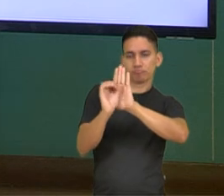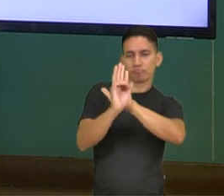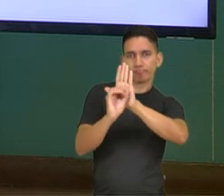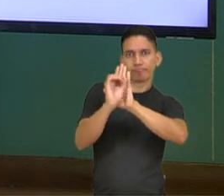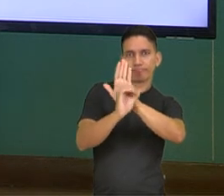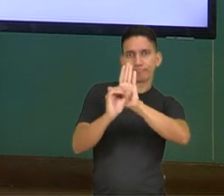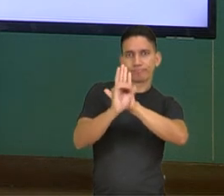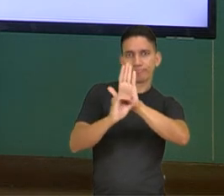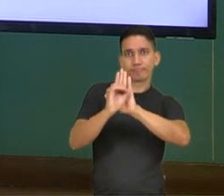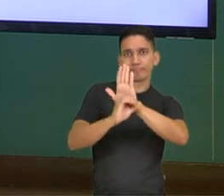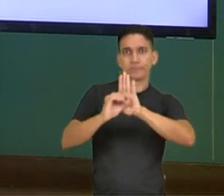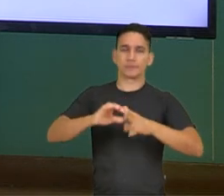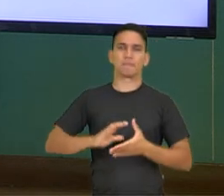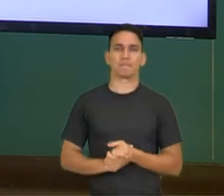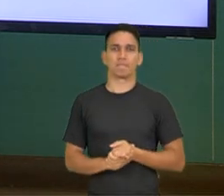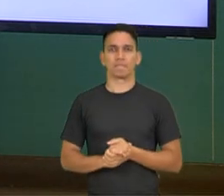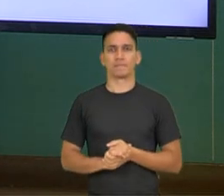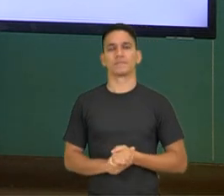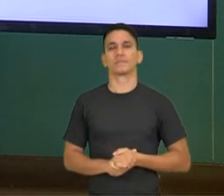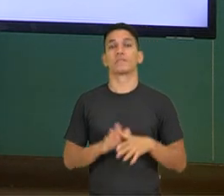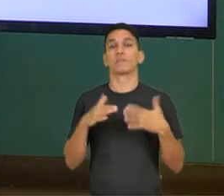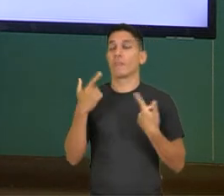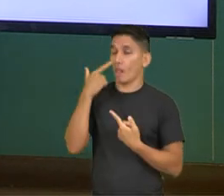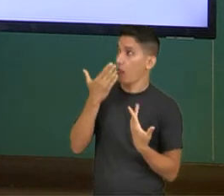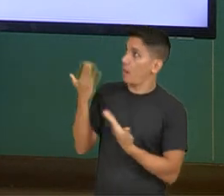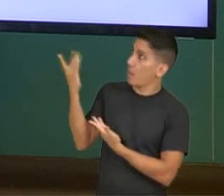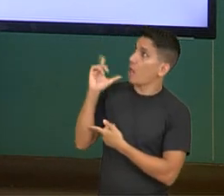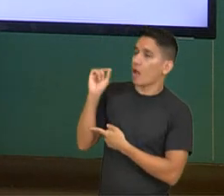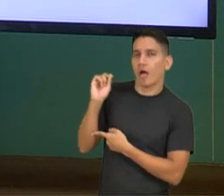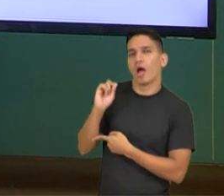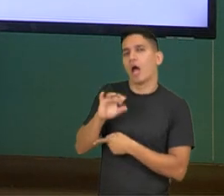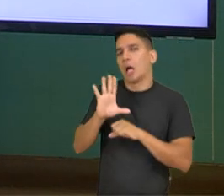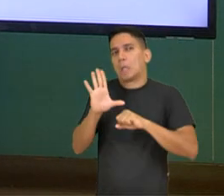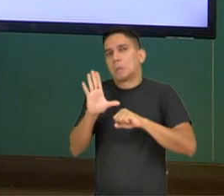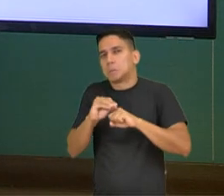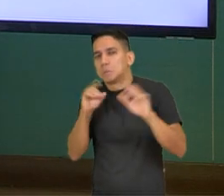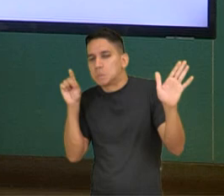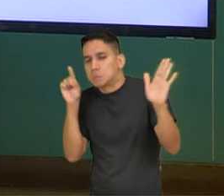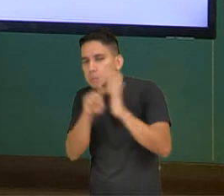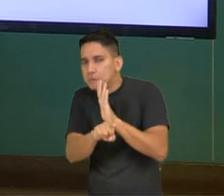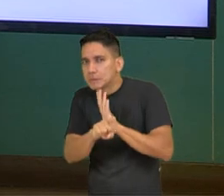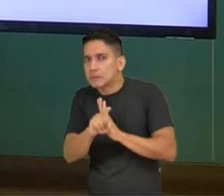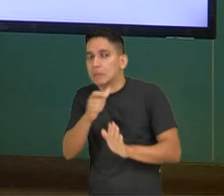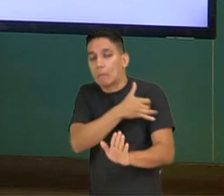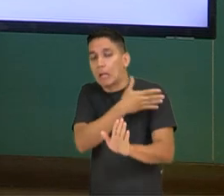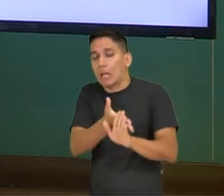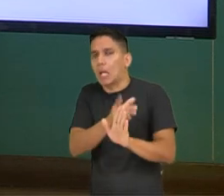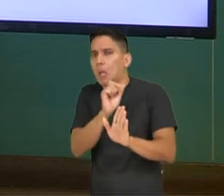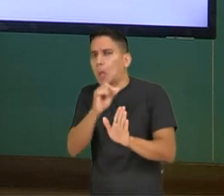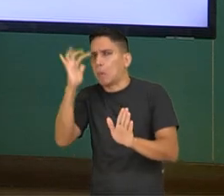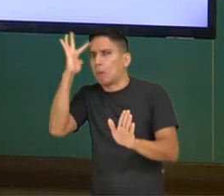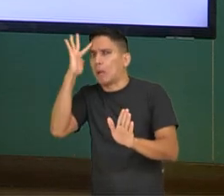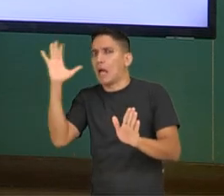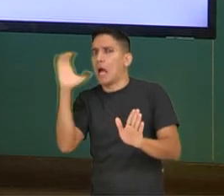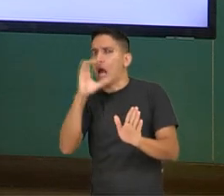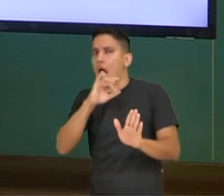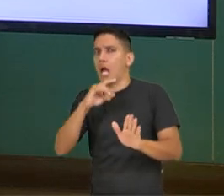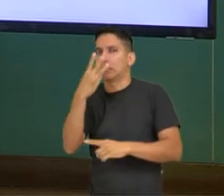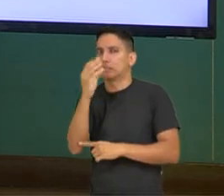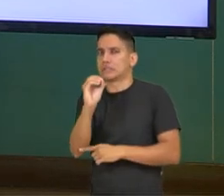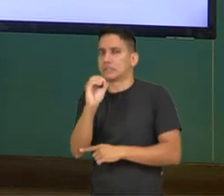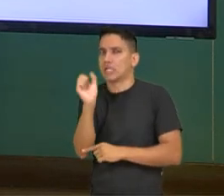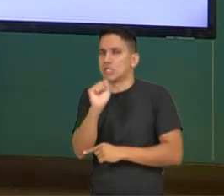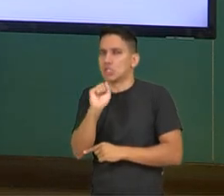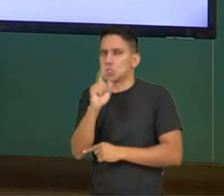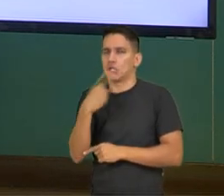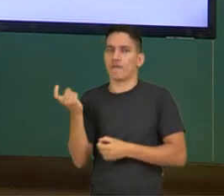duplas ligações químicas. Agora eu tenho aí um quiz para você pensar rapidinho, 30